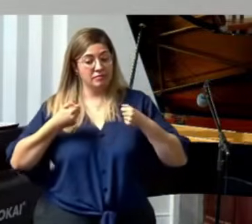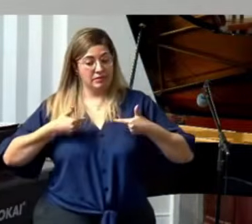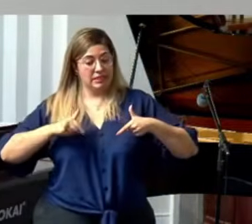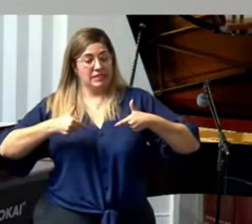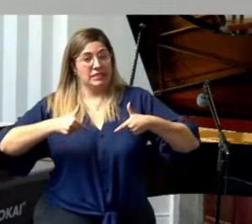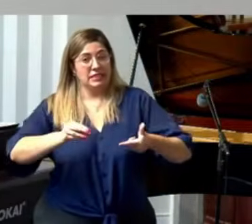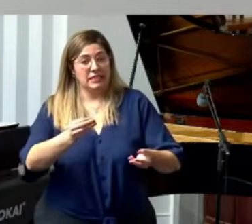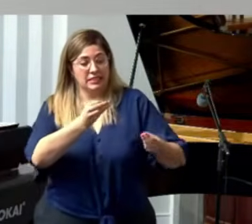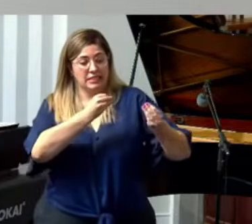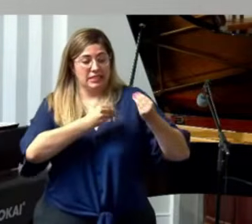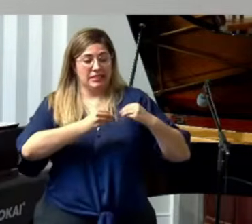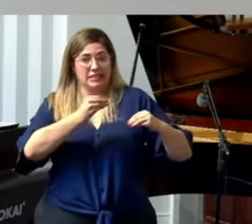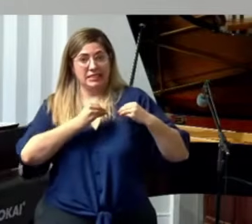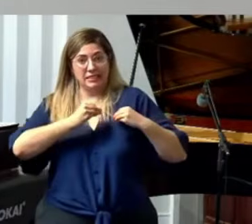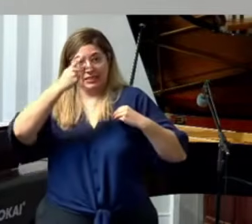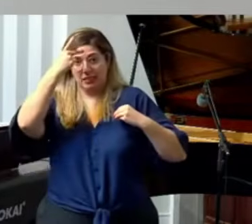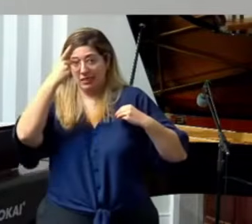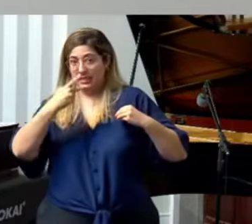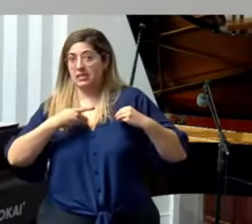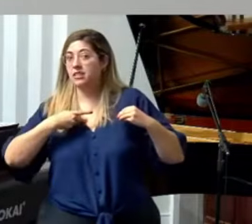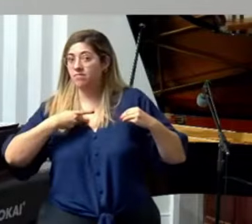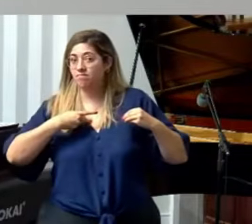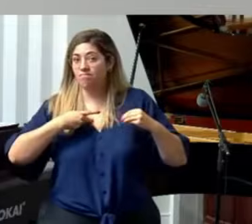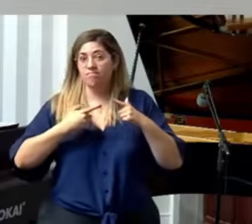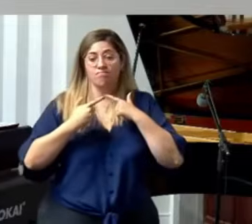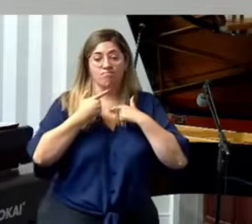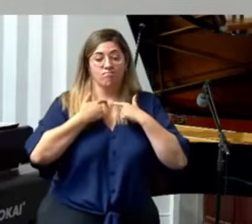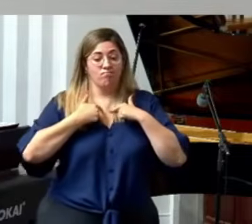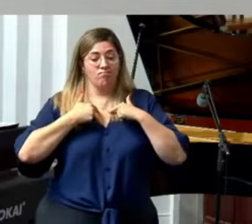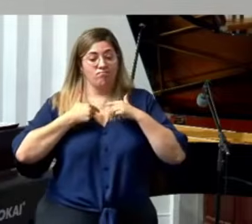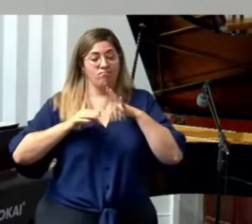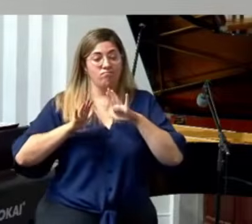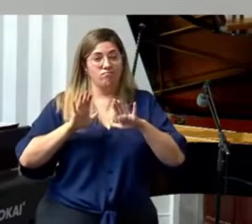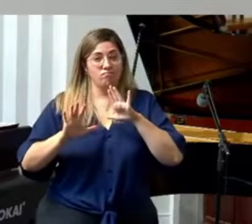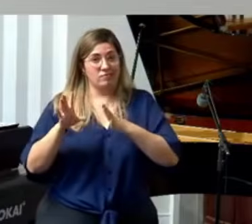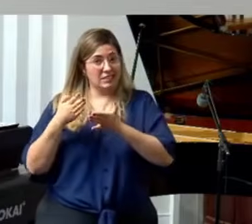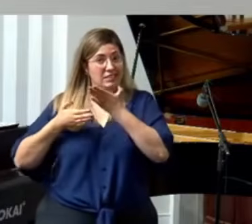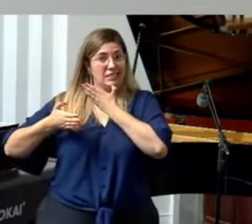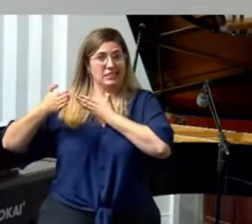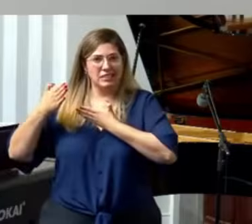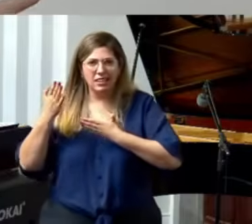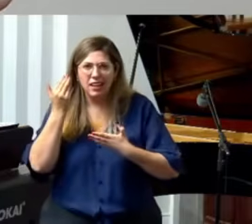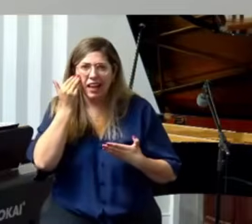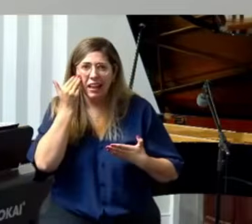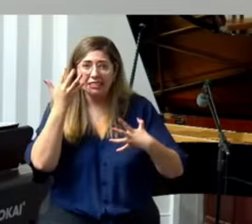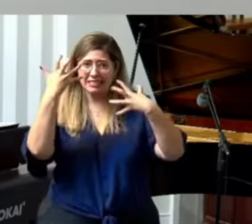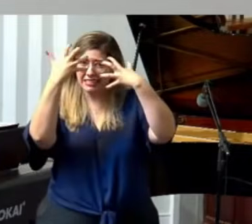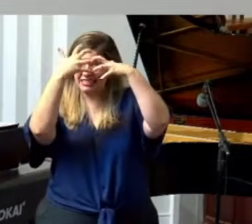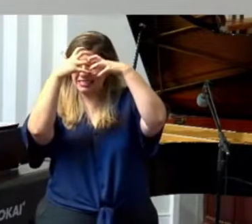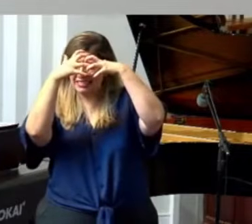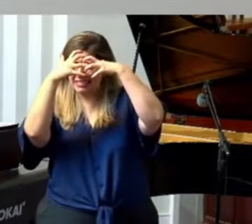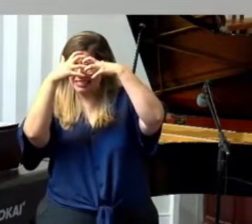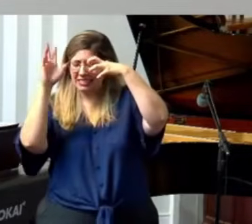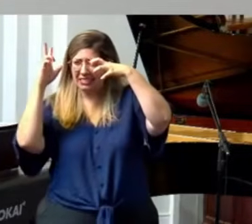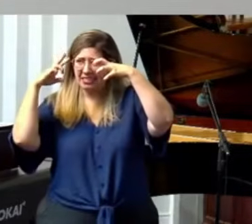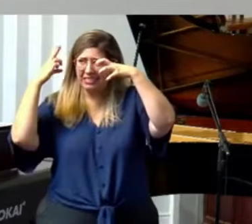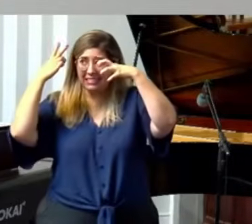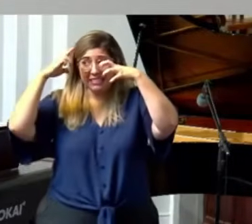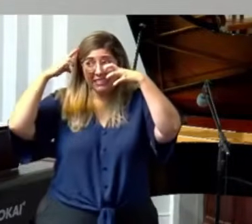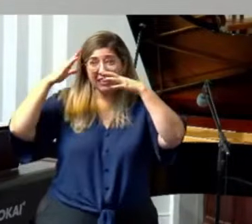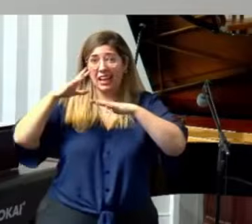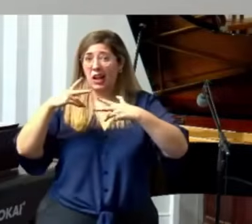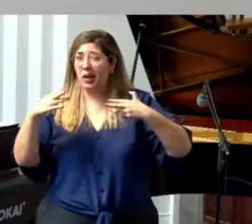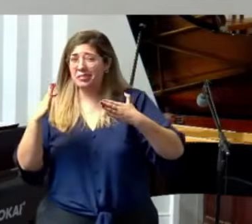ainda mostra desejos que são do nosso passado, que trazem ao nosso coração e à nossa mente coisas que nós já deveríamos